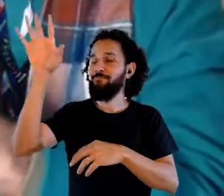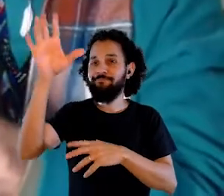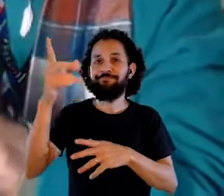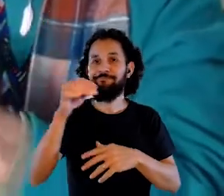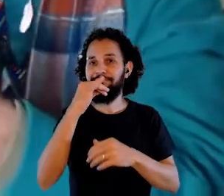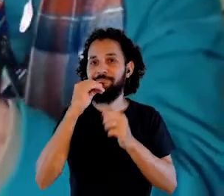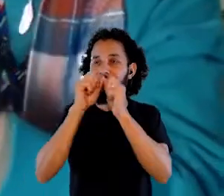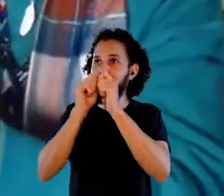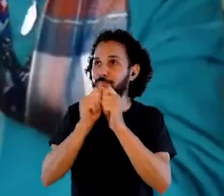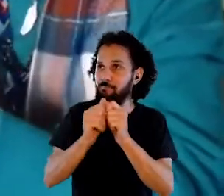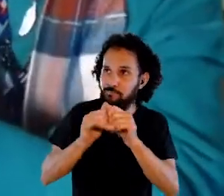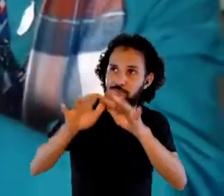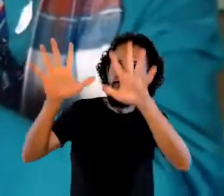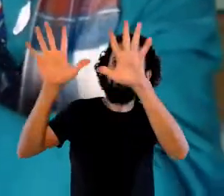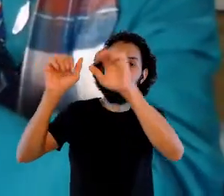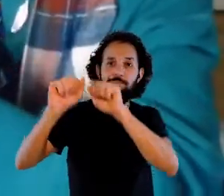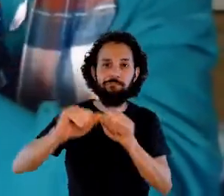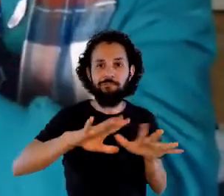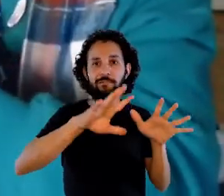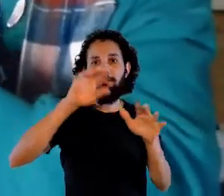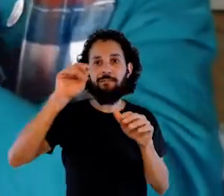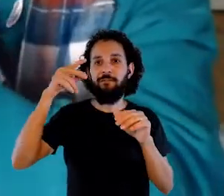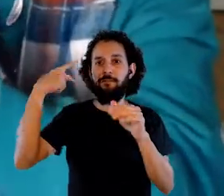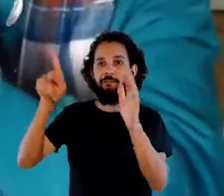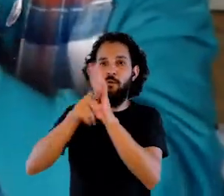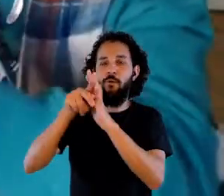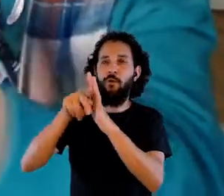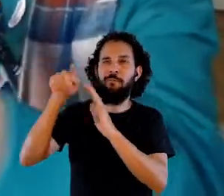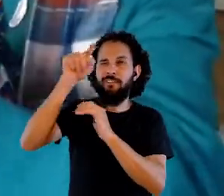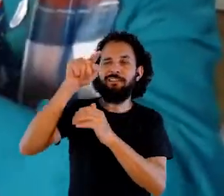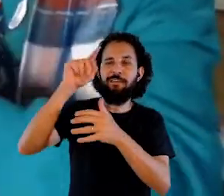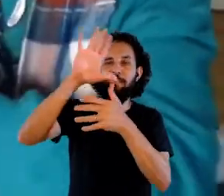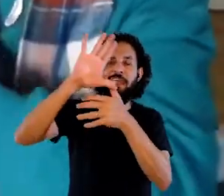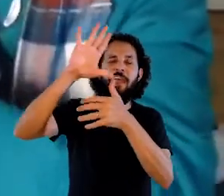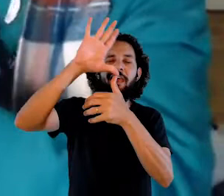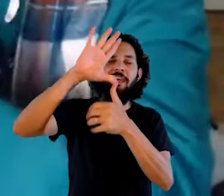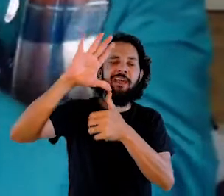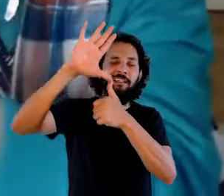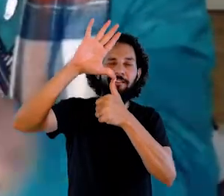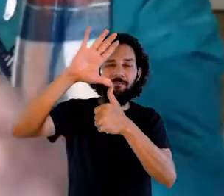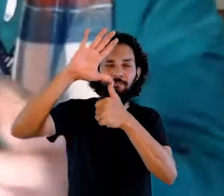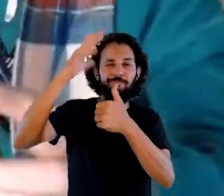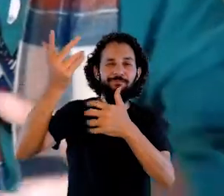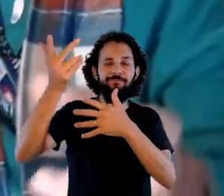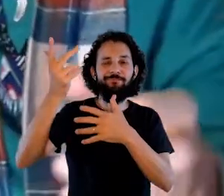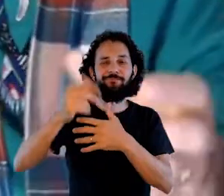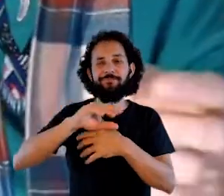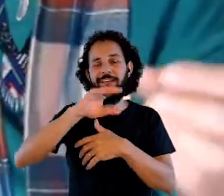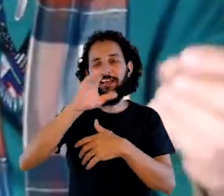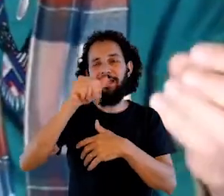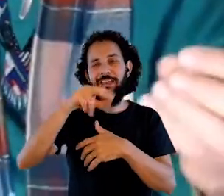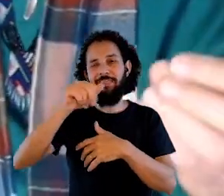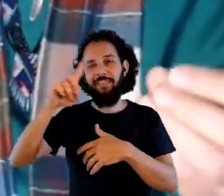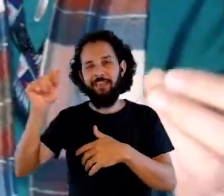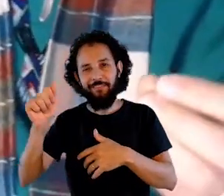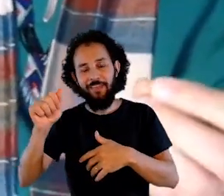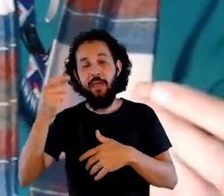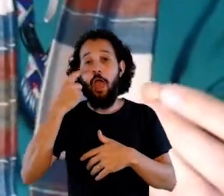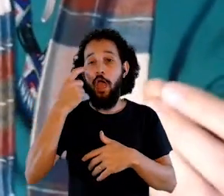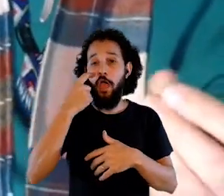para a parte da América do Norte, né, Canadá, para aqueles que são, porque vê um